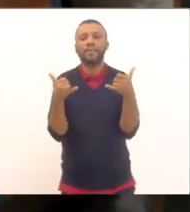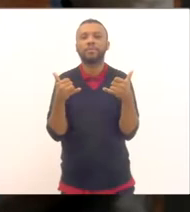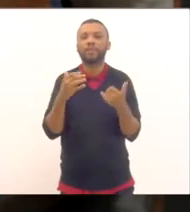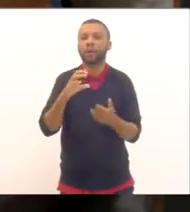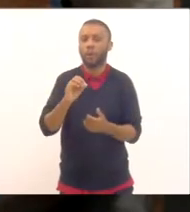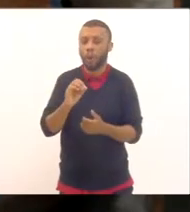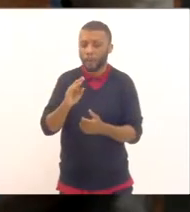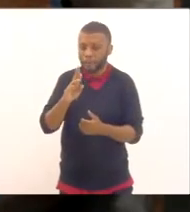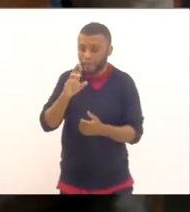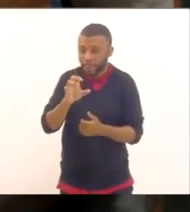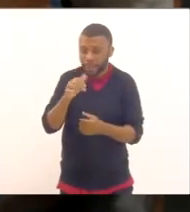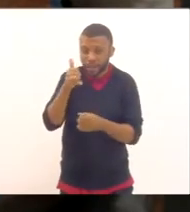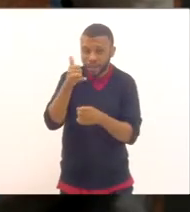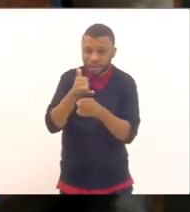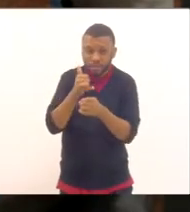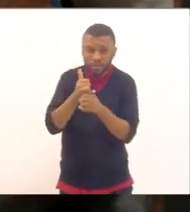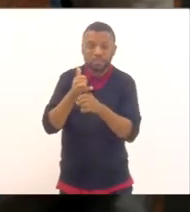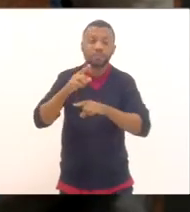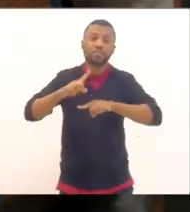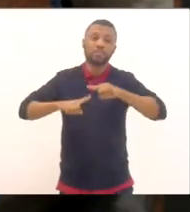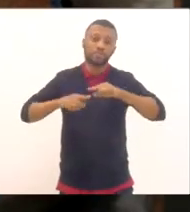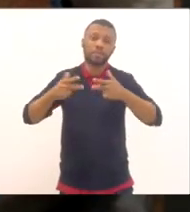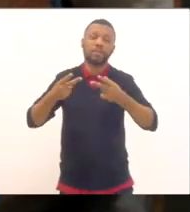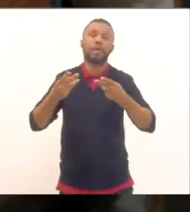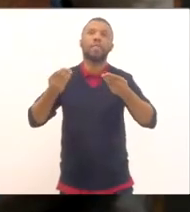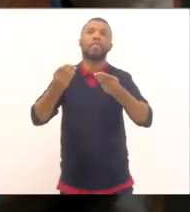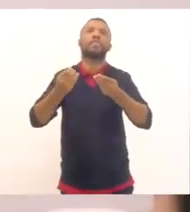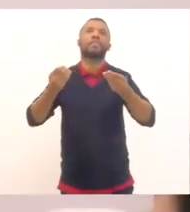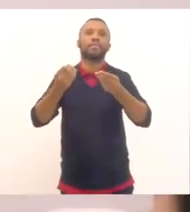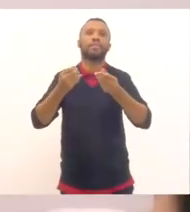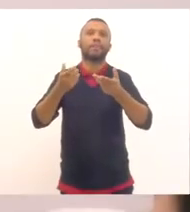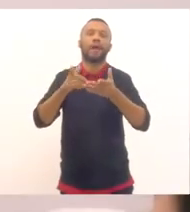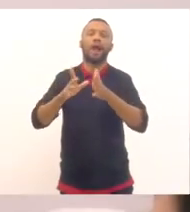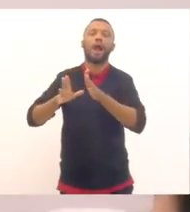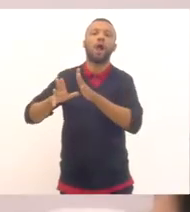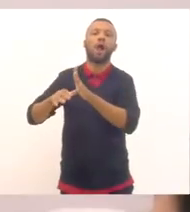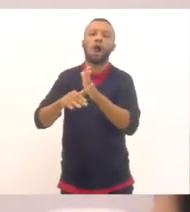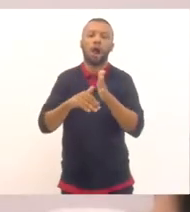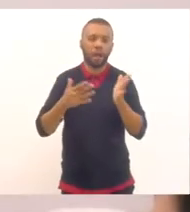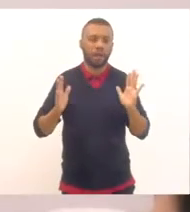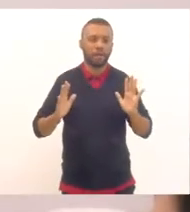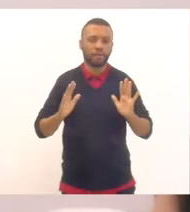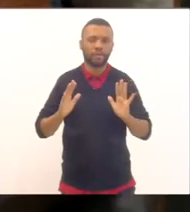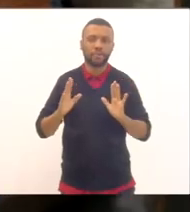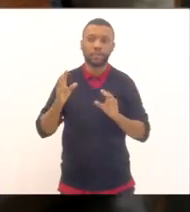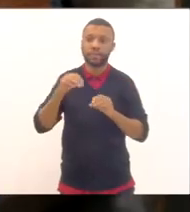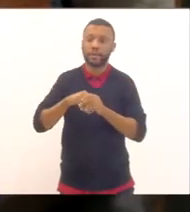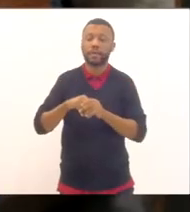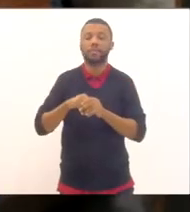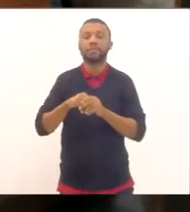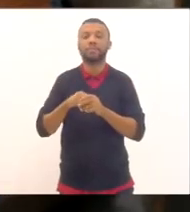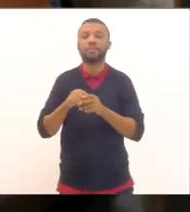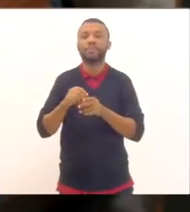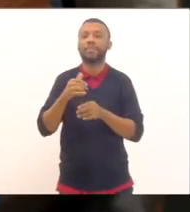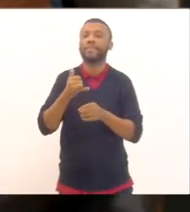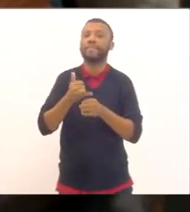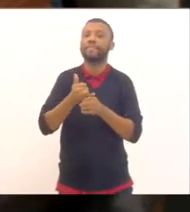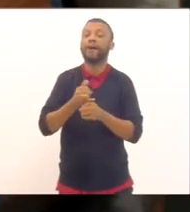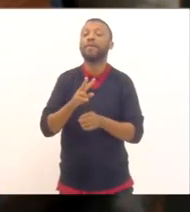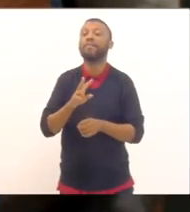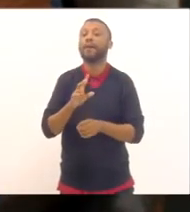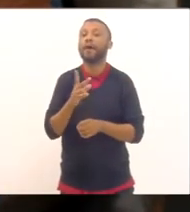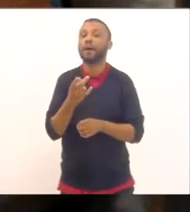cobre material o material mais e é mais subtraído em ferro velho então assim eu acho que a